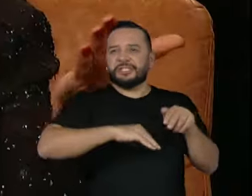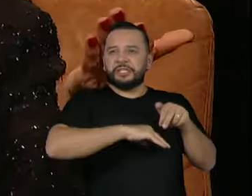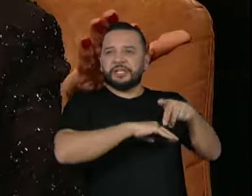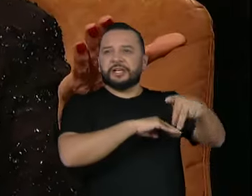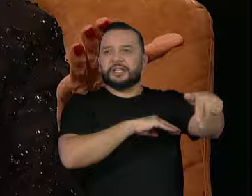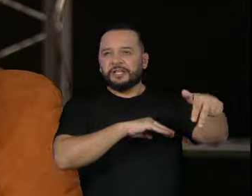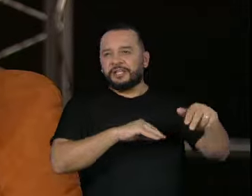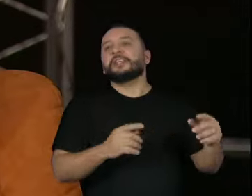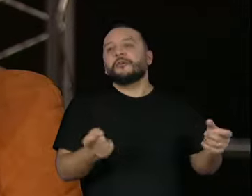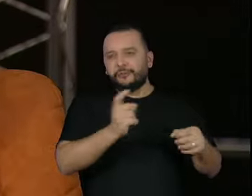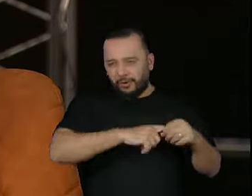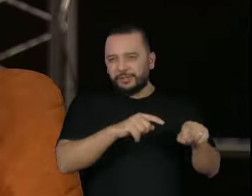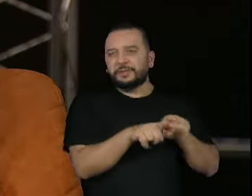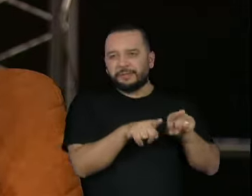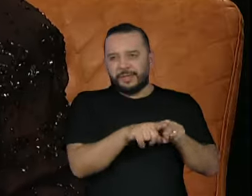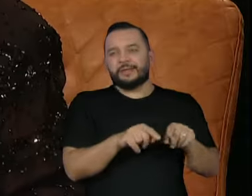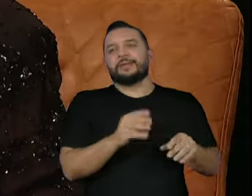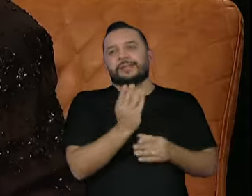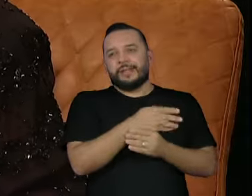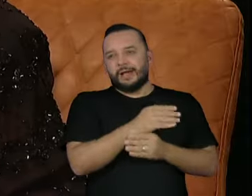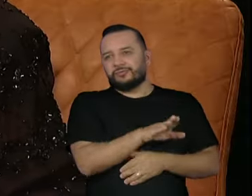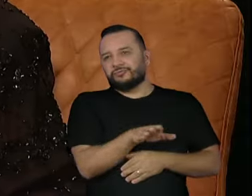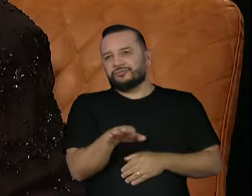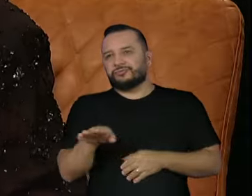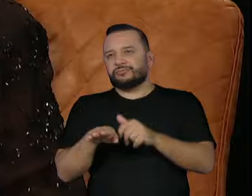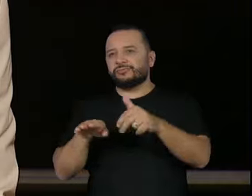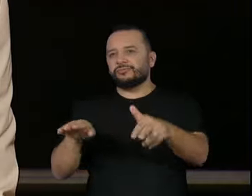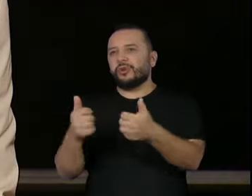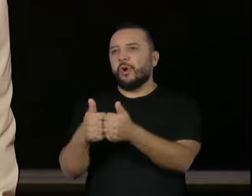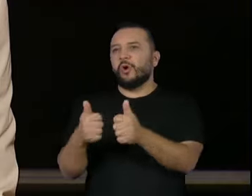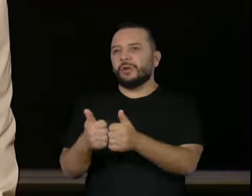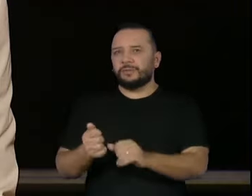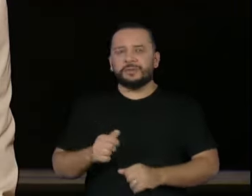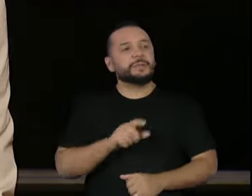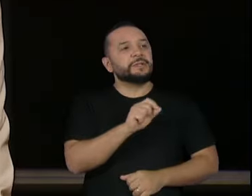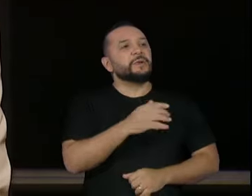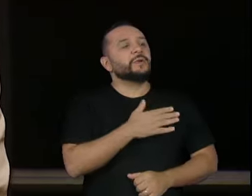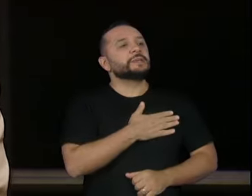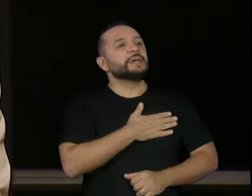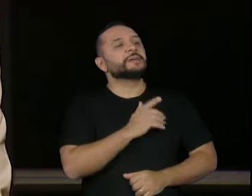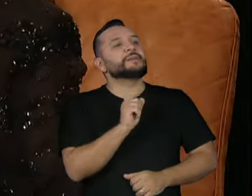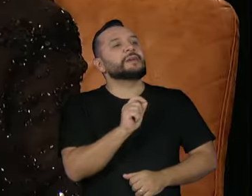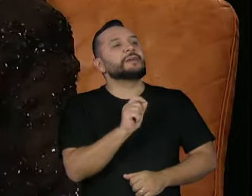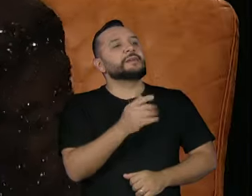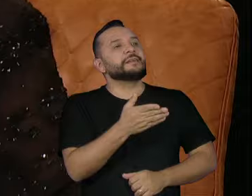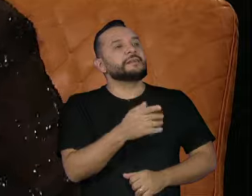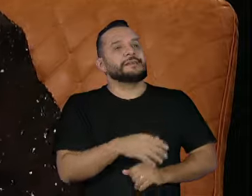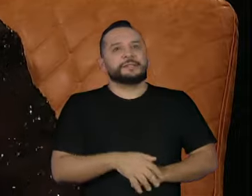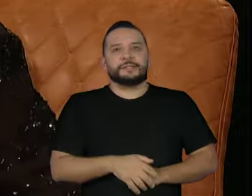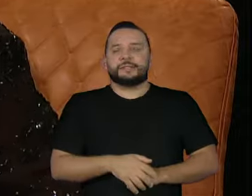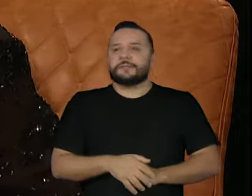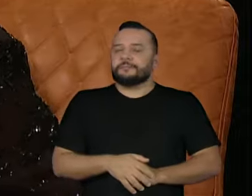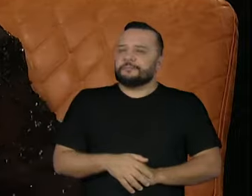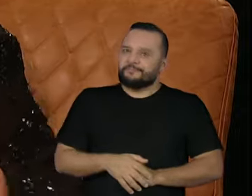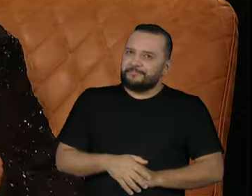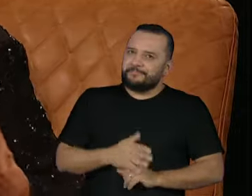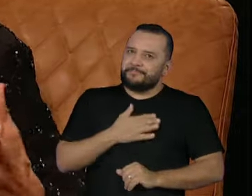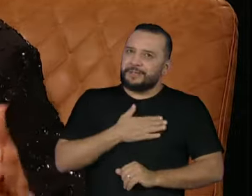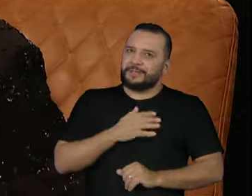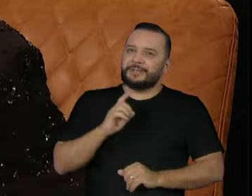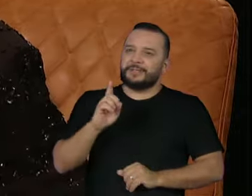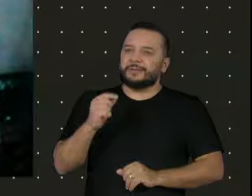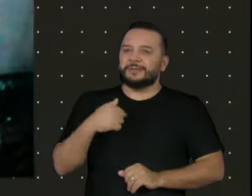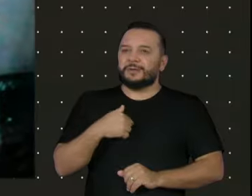era a mesma coisa. Agora você não falou quem eram as suas cantoras favoritas na época. Meu Deus, eu sempre quis ter aquela voz rouca